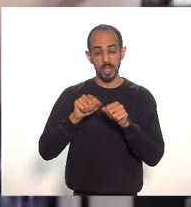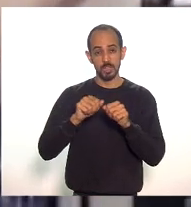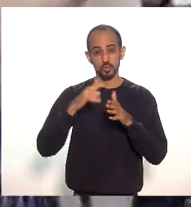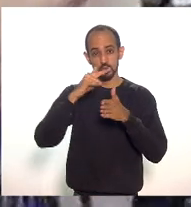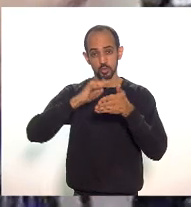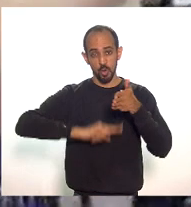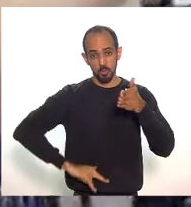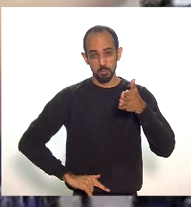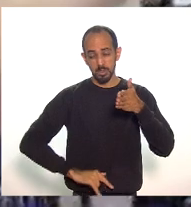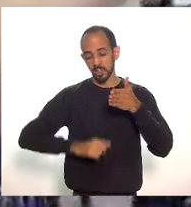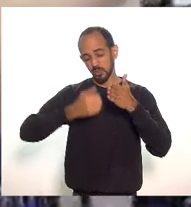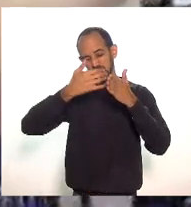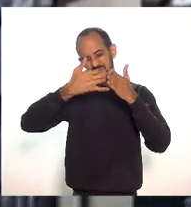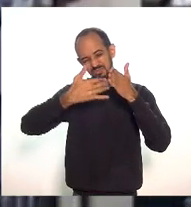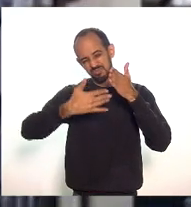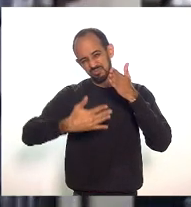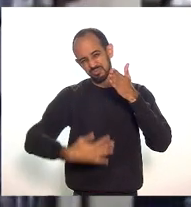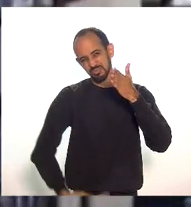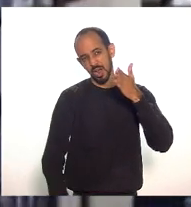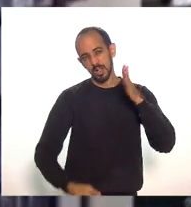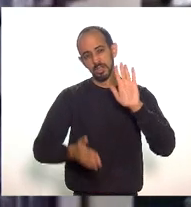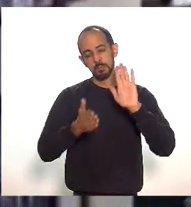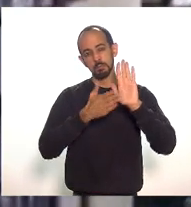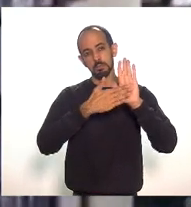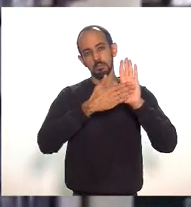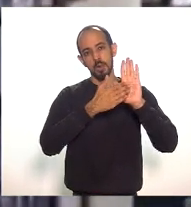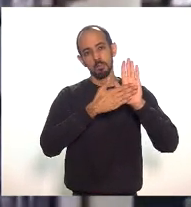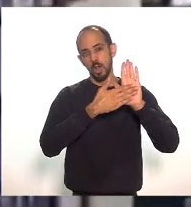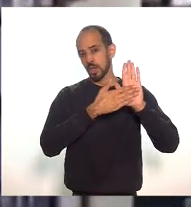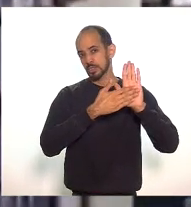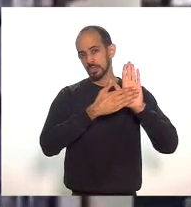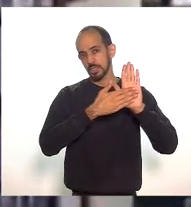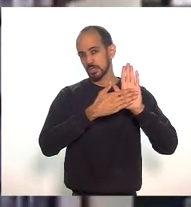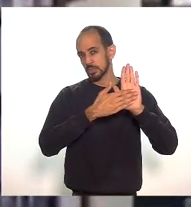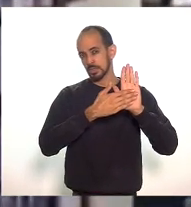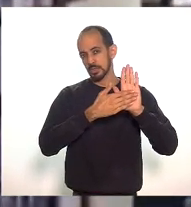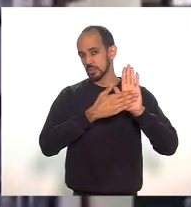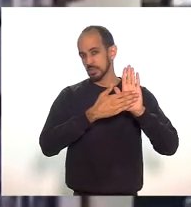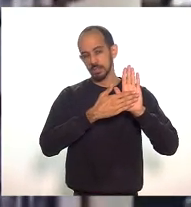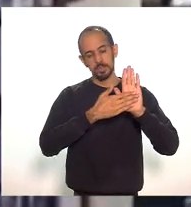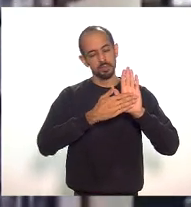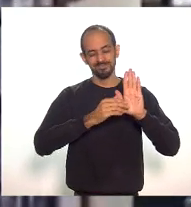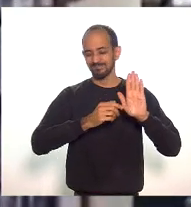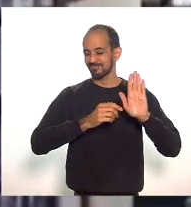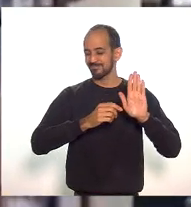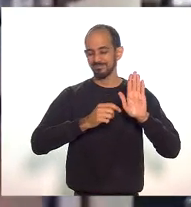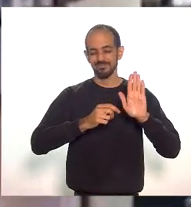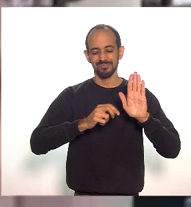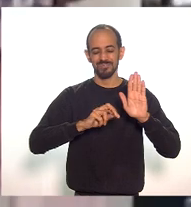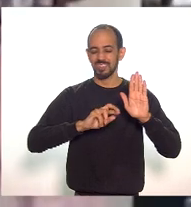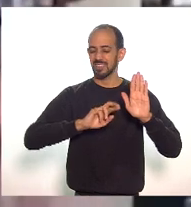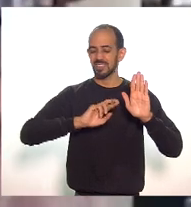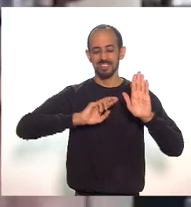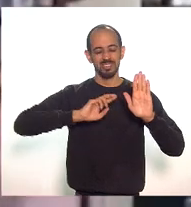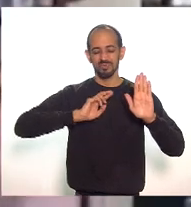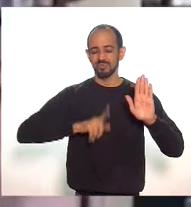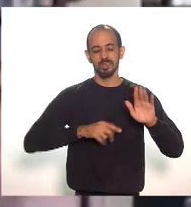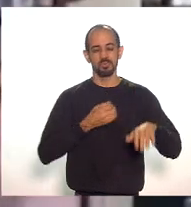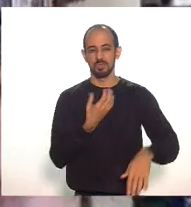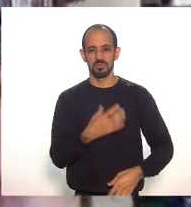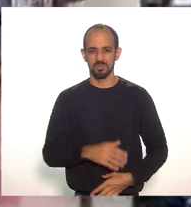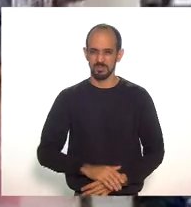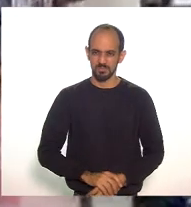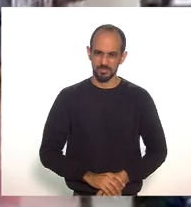a elencava vários itens da proposta consideradas como incondicionais e é isso